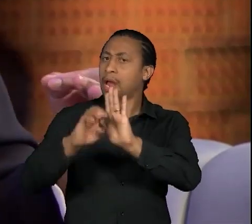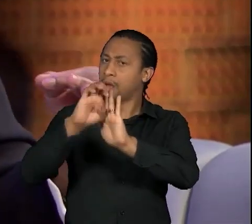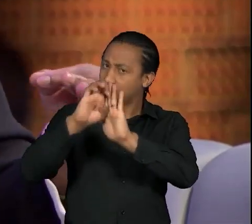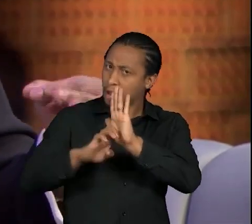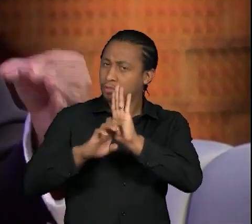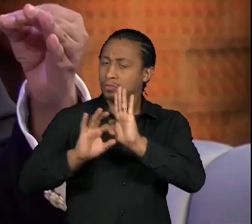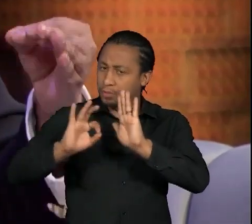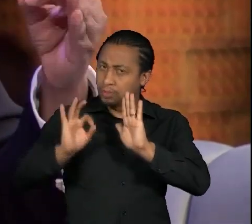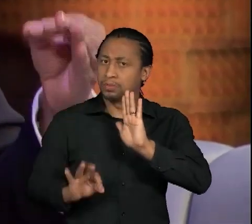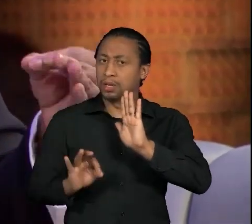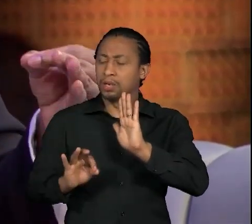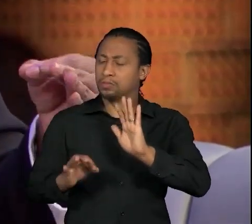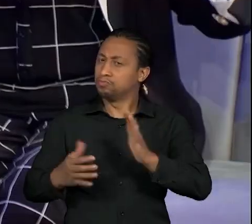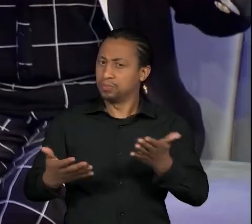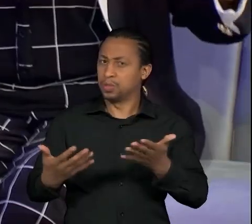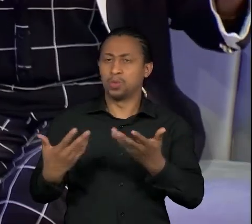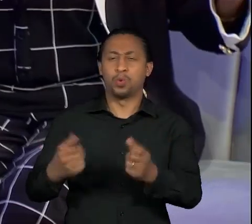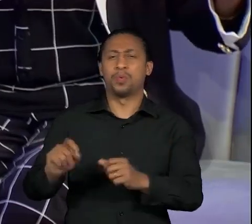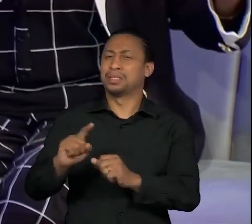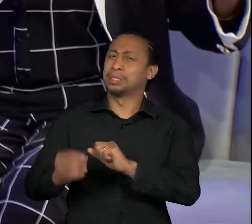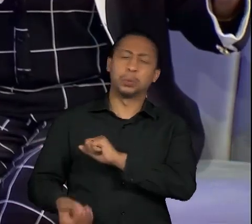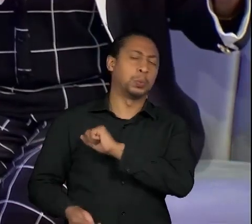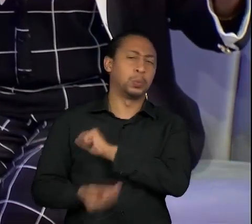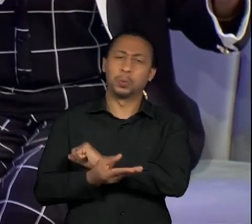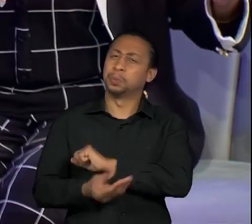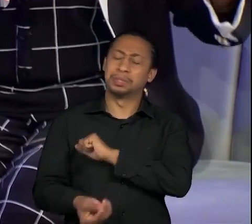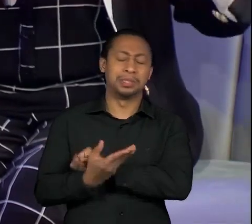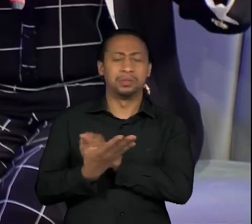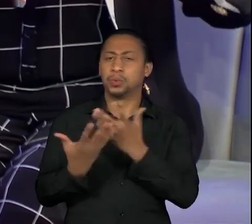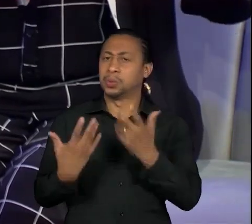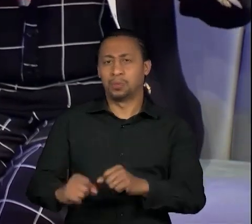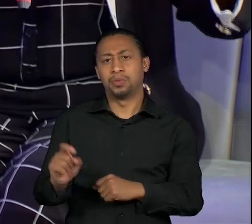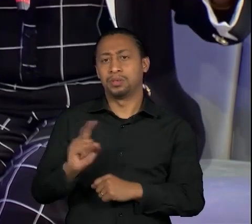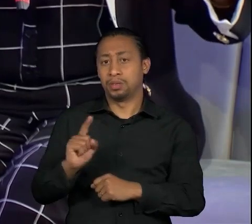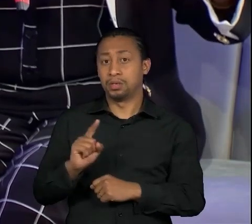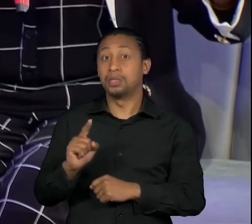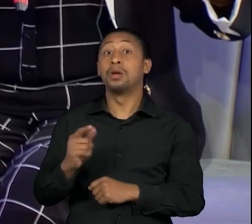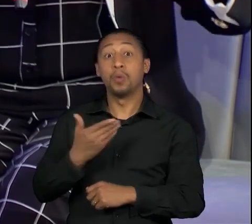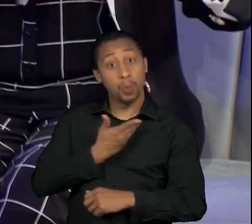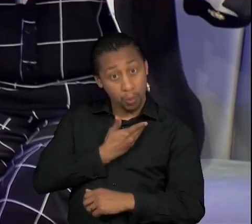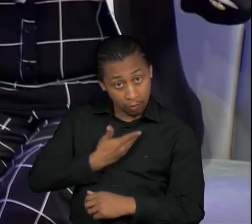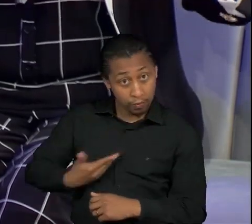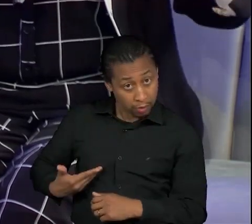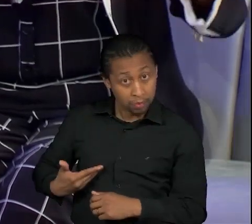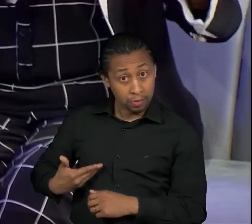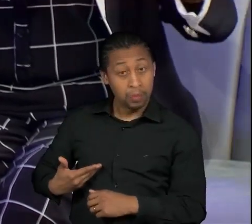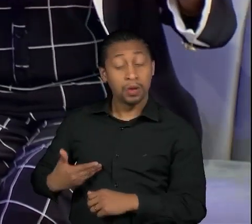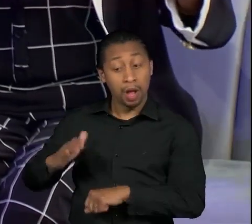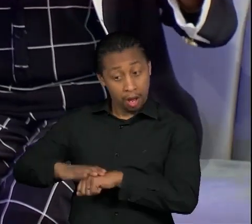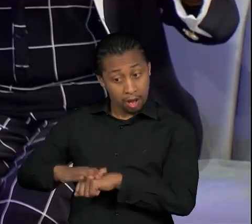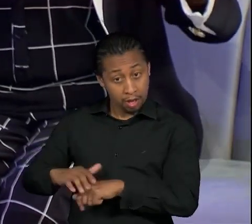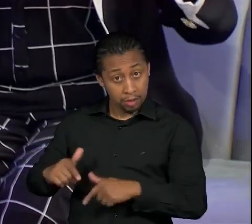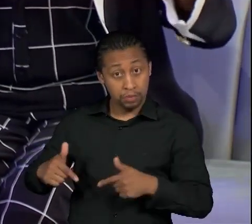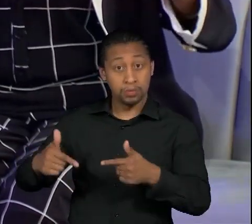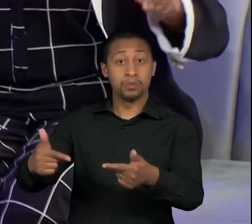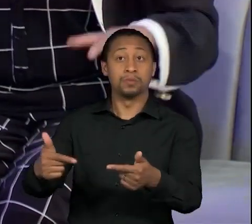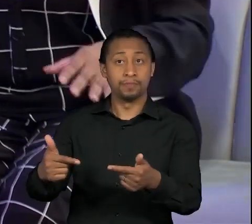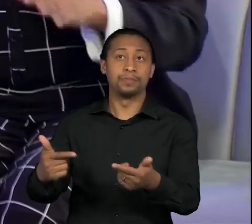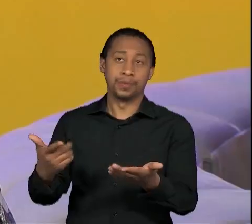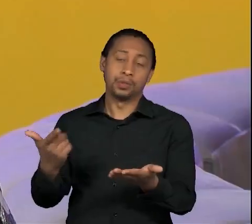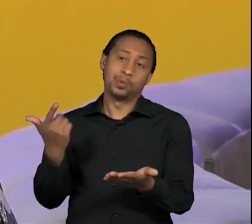impecáveis em termos de não admitir corrupção, só esses governos É, esse tipo de governo é o governo que